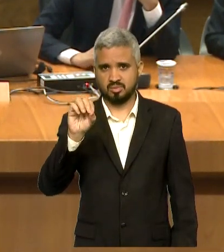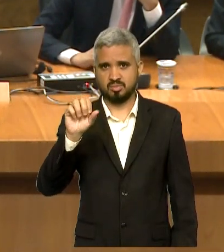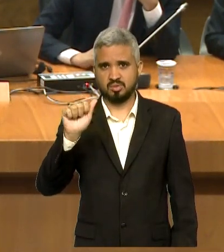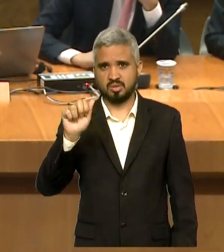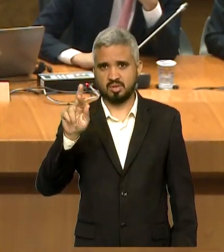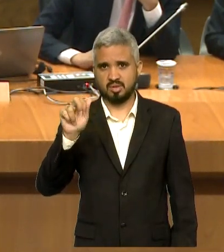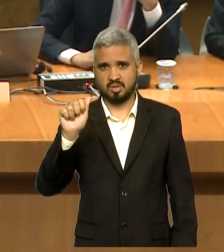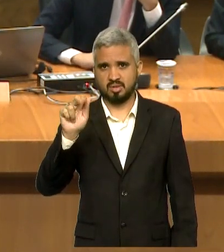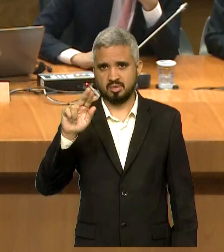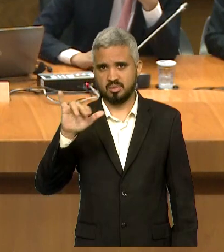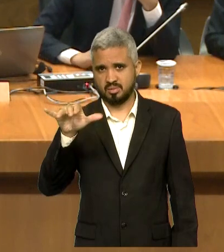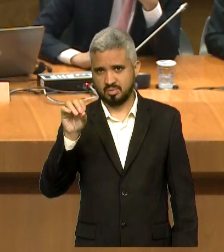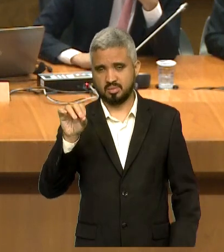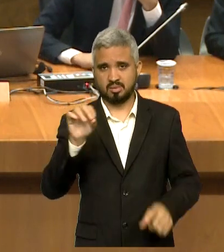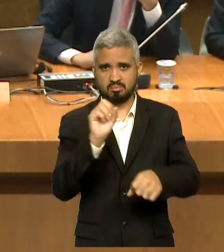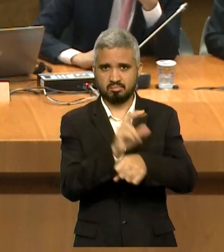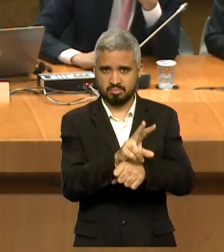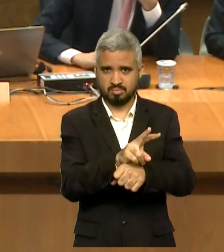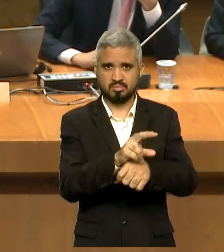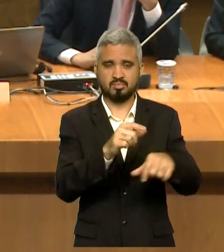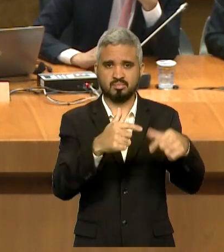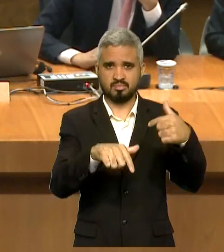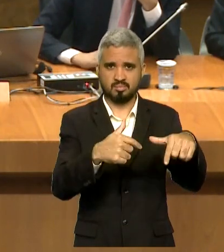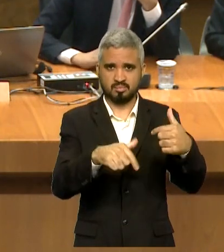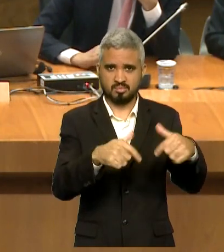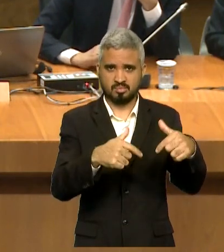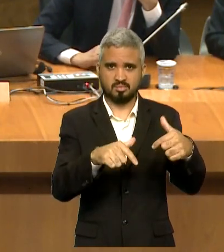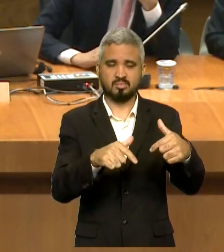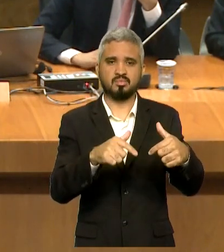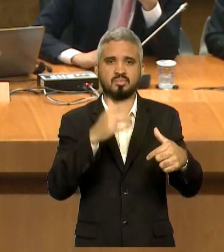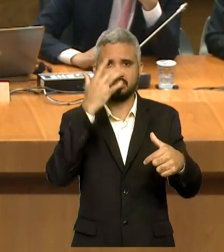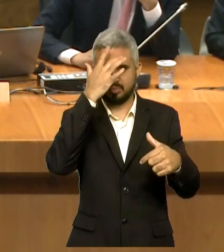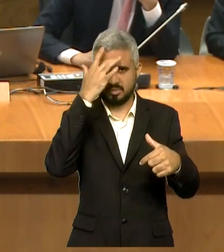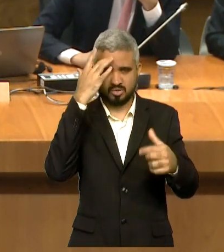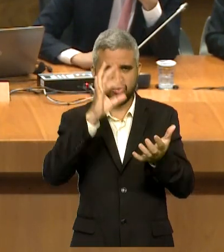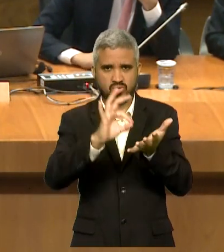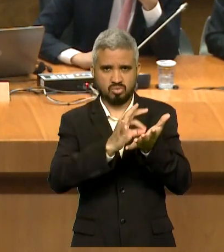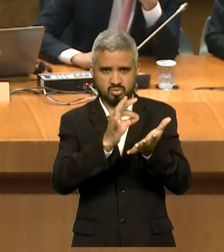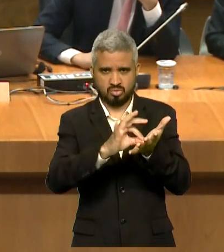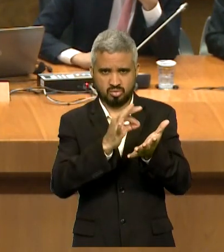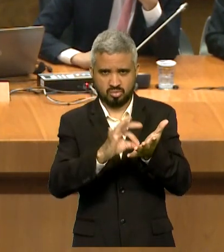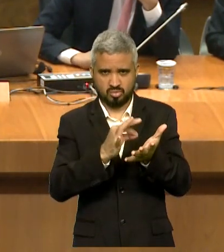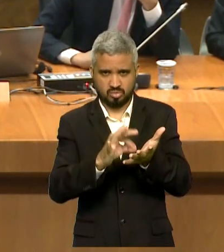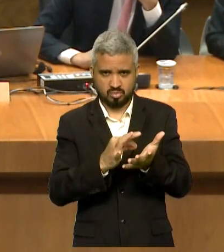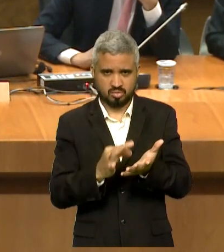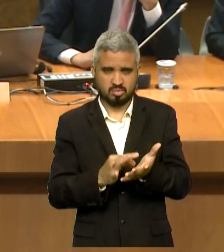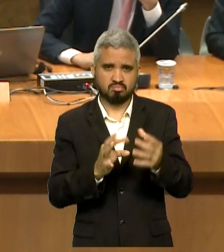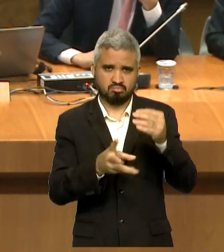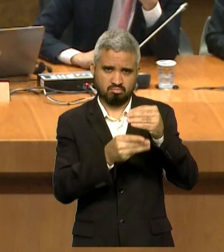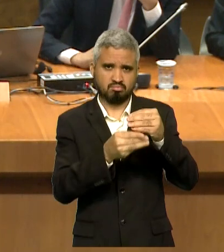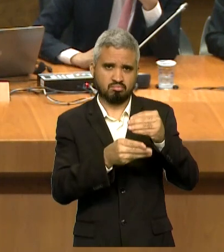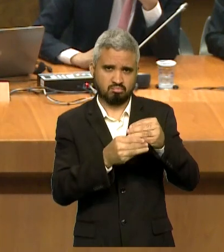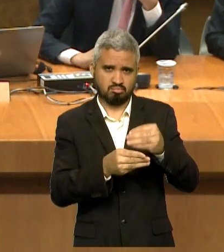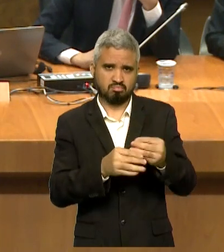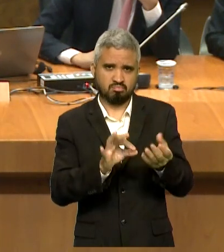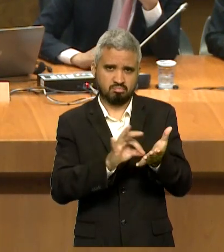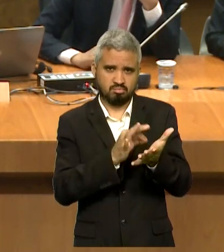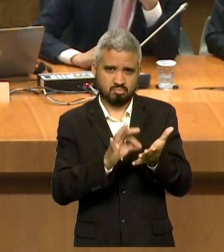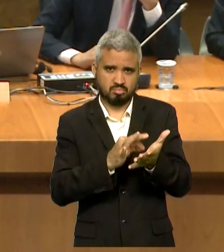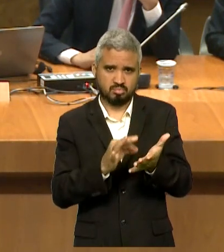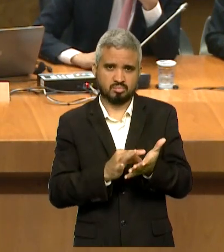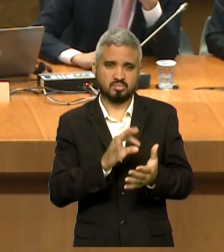Regional Eleitoral do Maranhão. Também vários colegas já pediram subscrição. Quem mais desejar pode se manifestar perante a mesa. Doutor Tarcísio Araújo